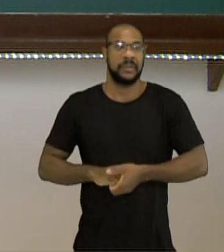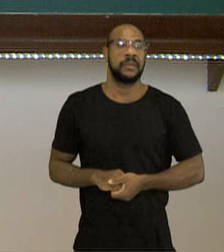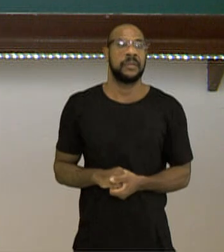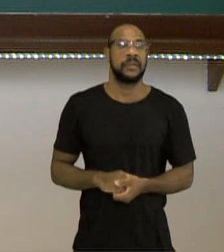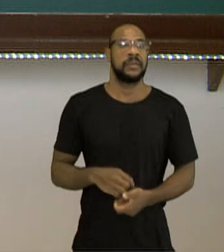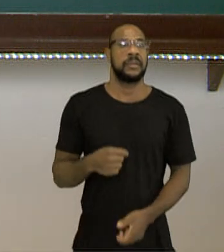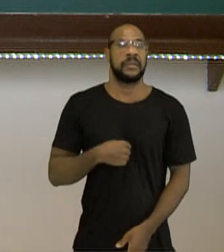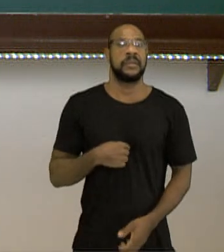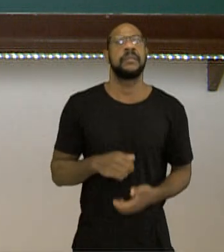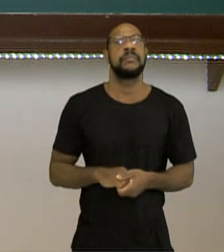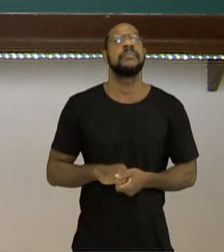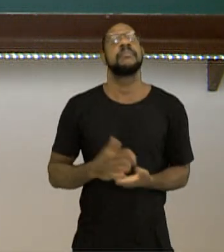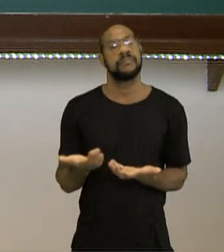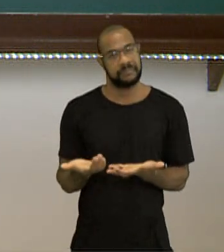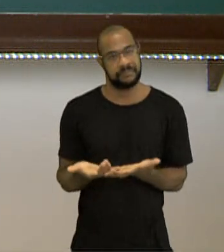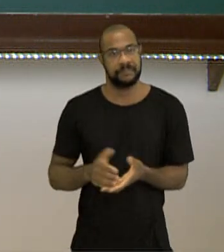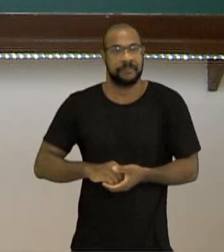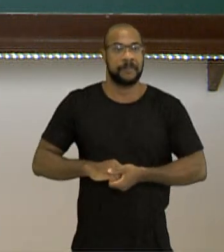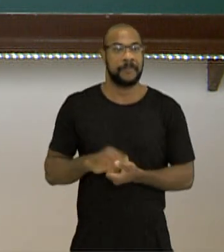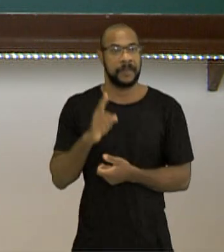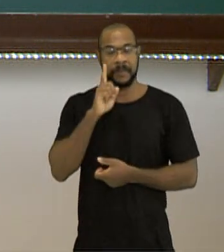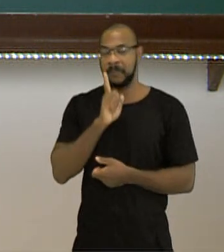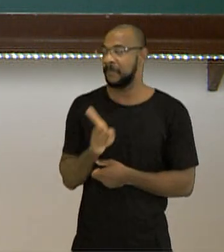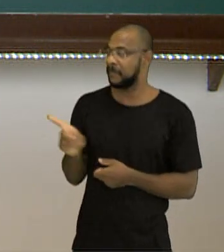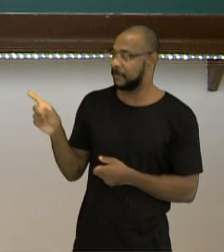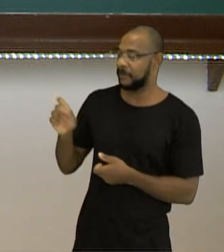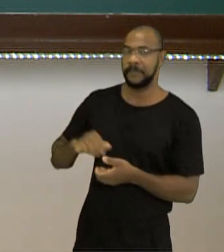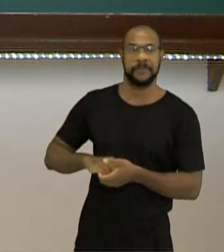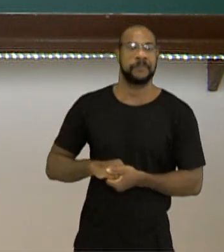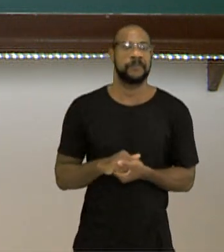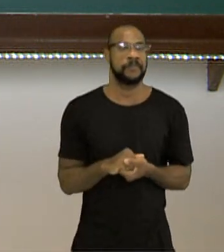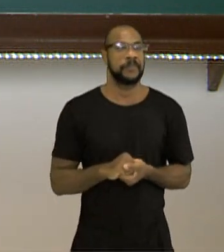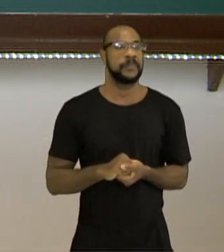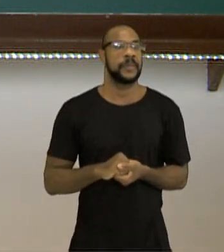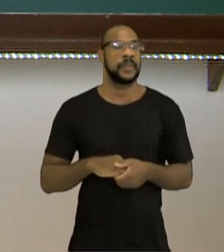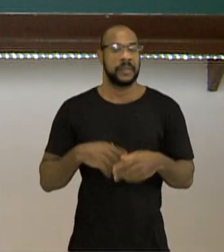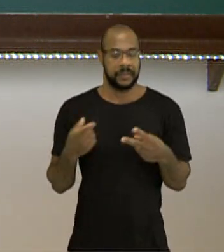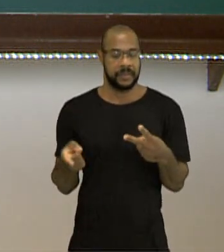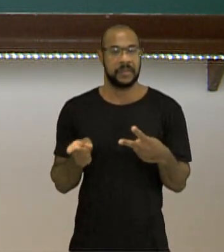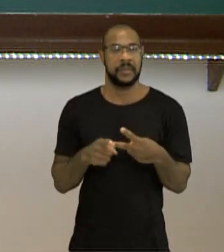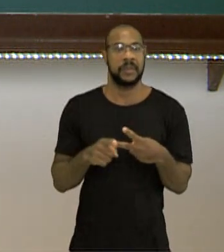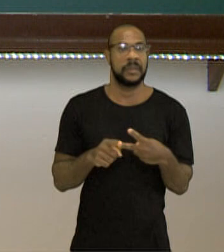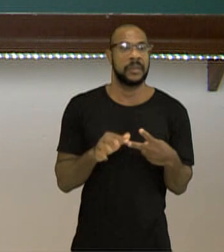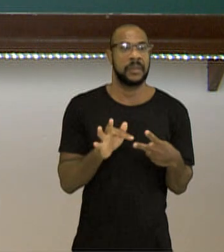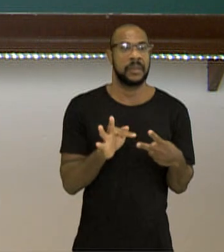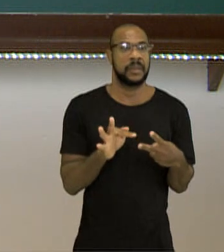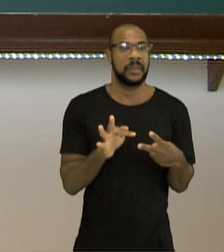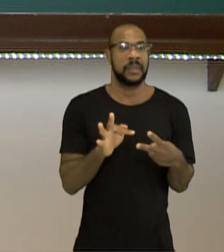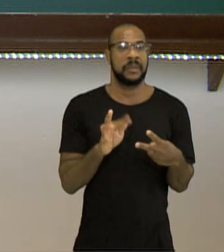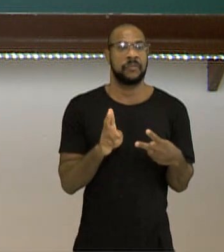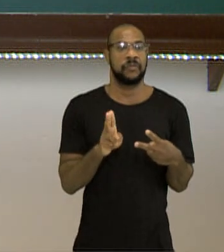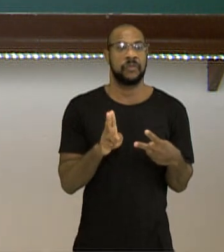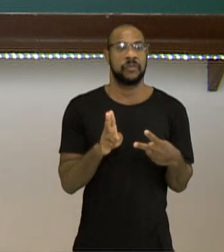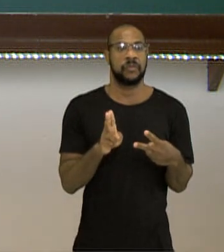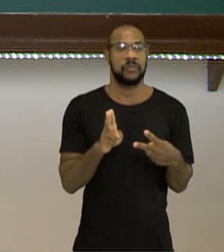Eu funcionarei, tu funcionarás, ele funcionará. E funcionará.